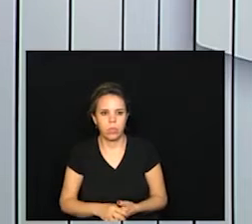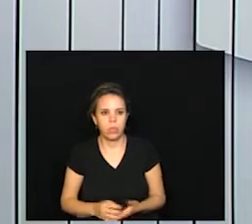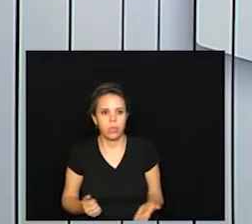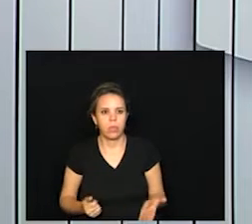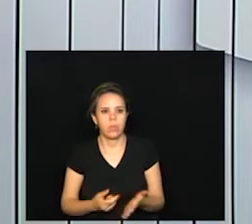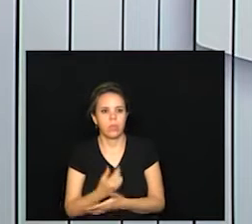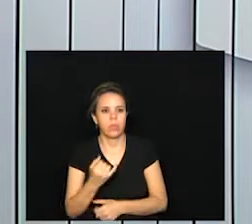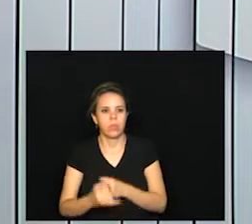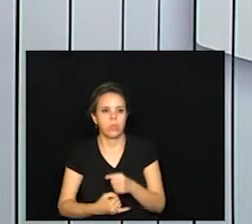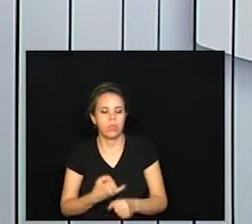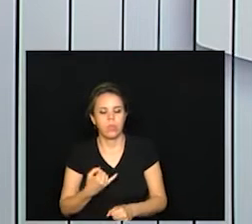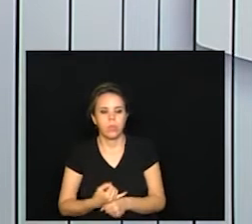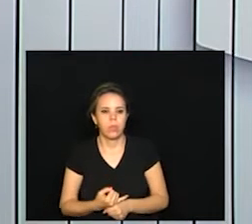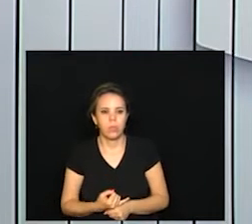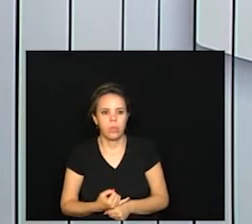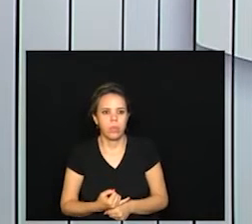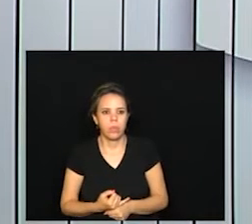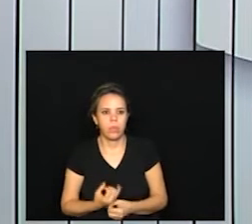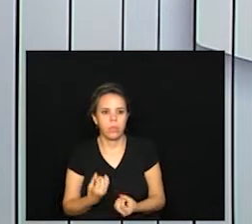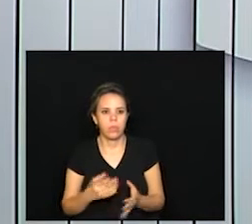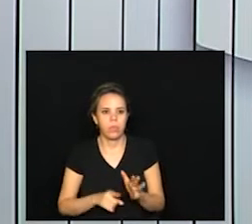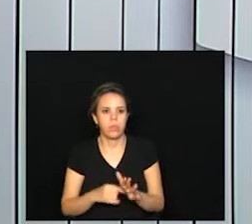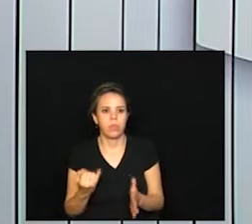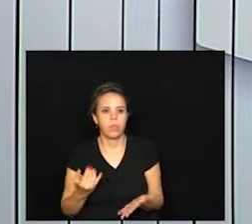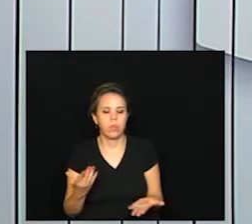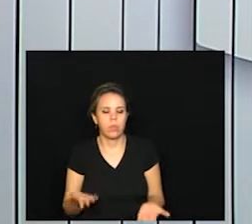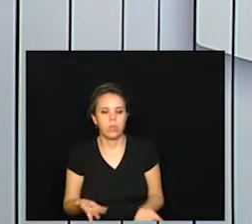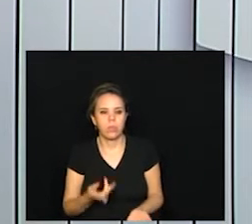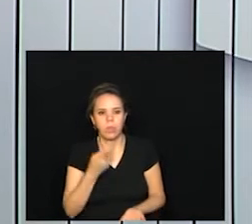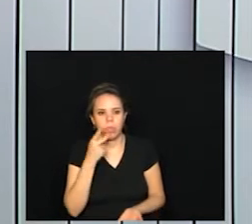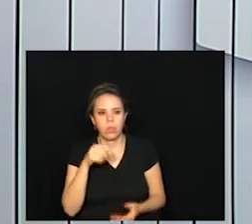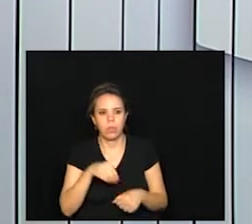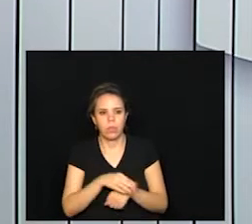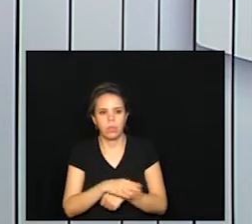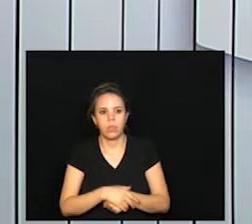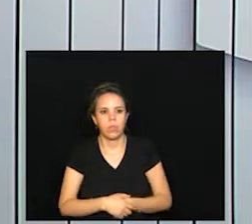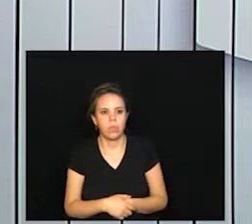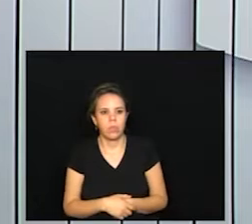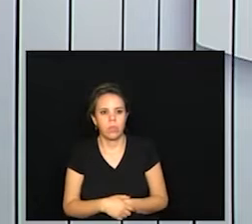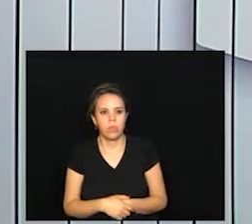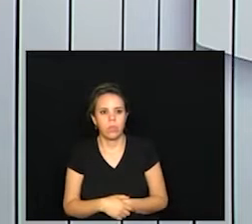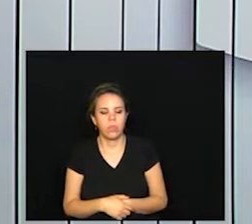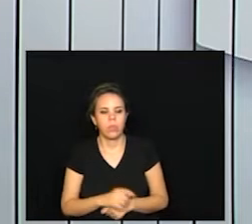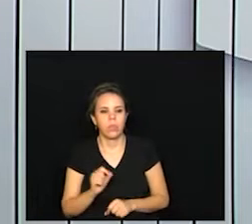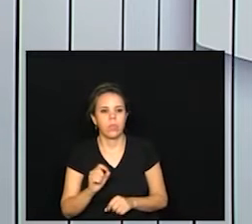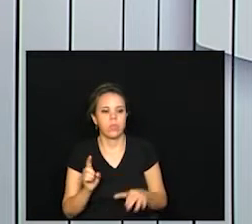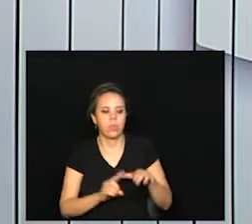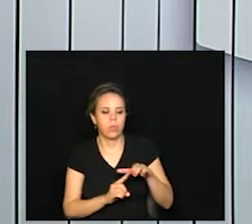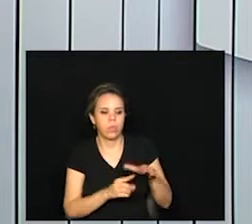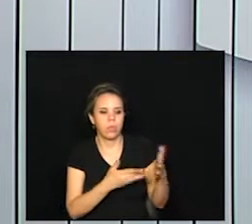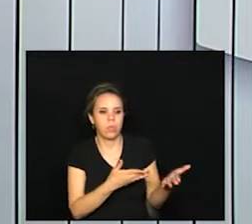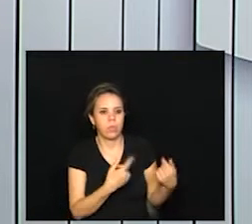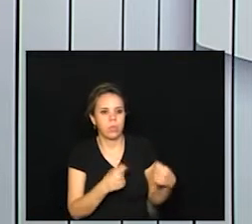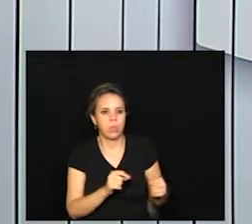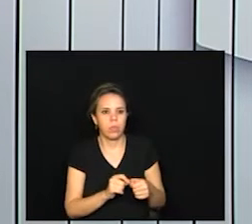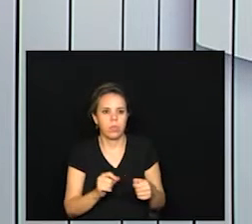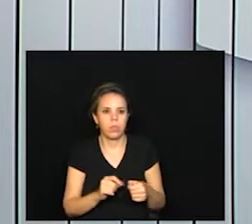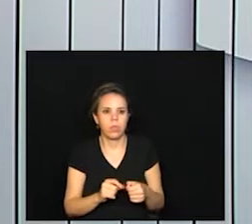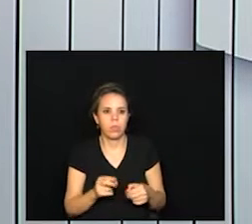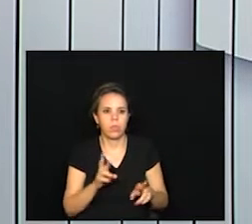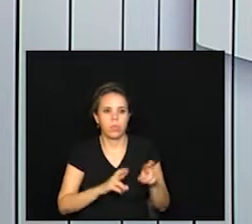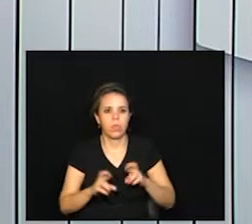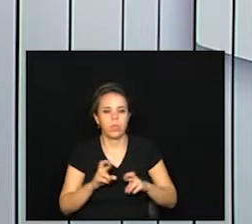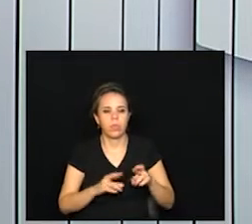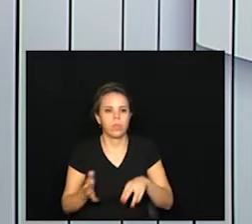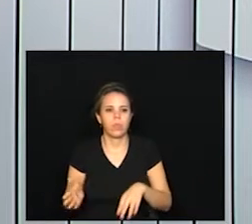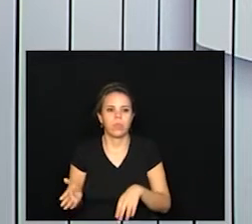compras virtuais, informações importantes que eu quero que você passe para a gente, Éder. O que o consumidor ele precisa